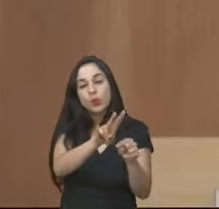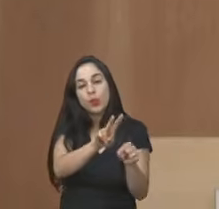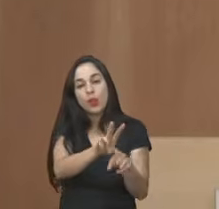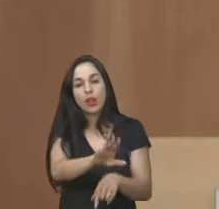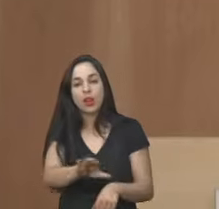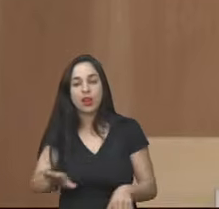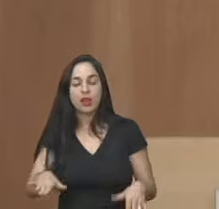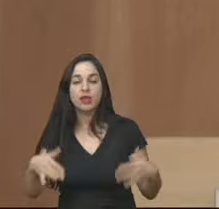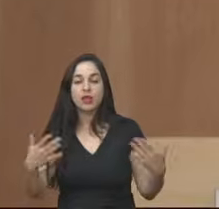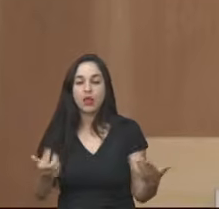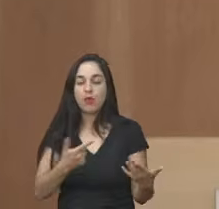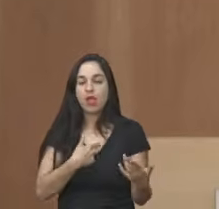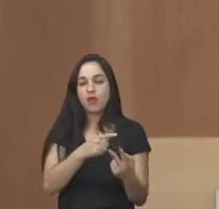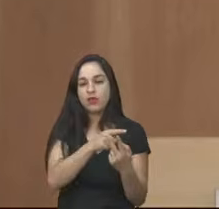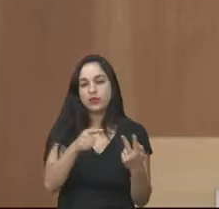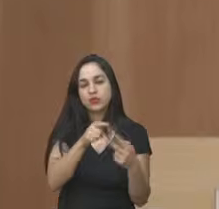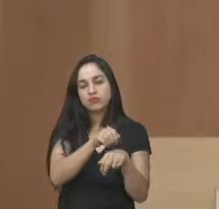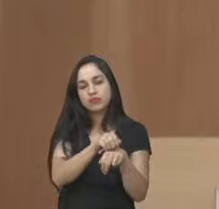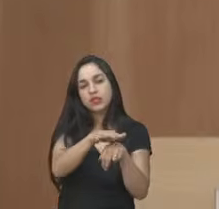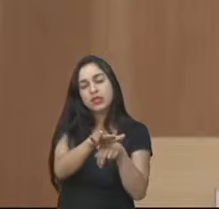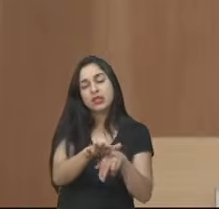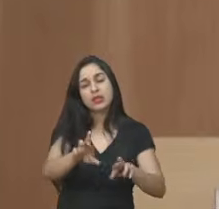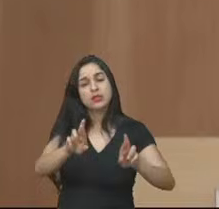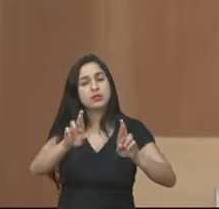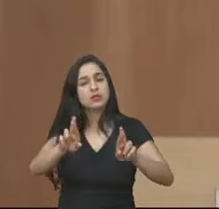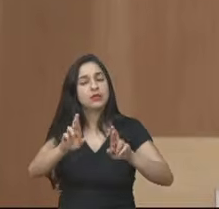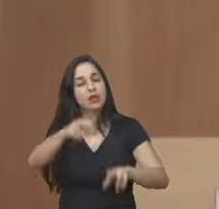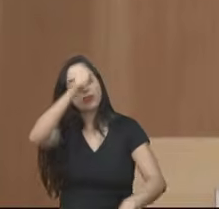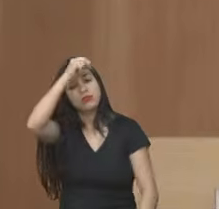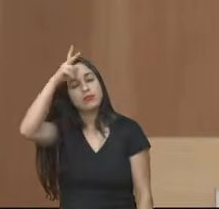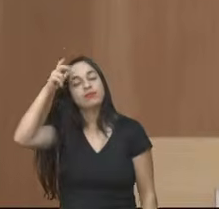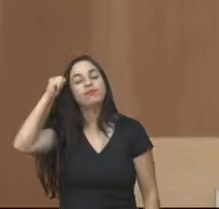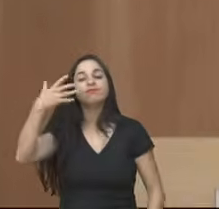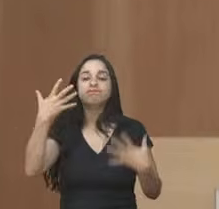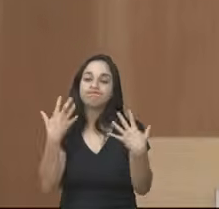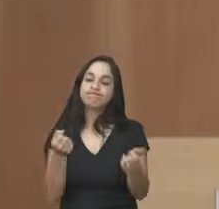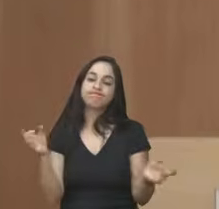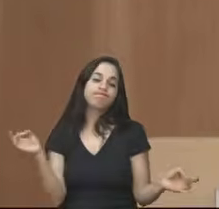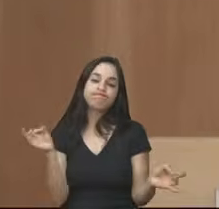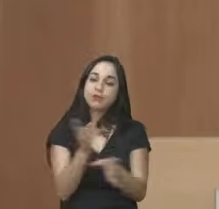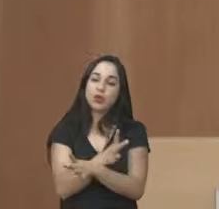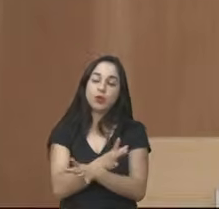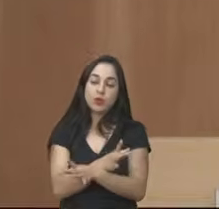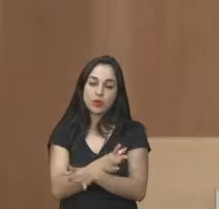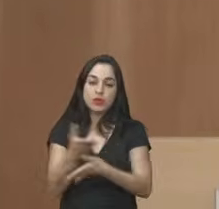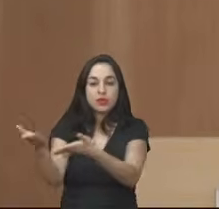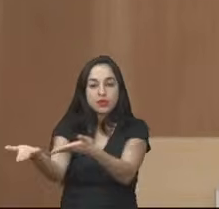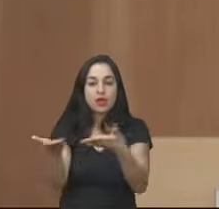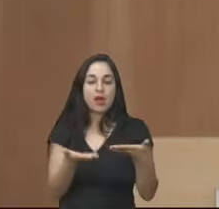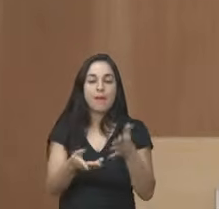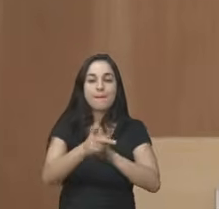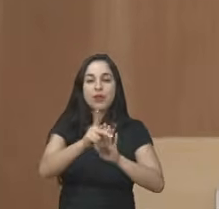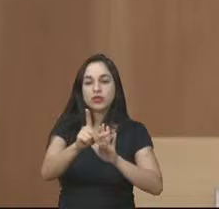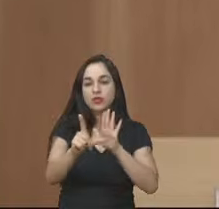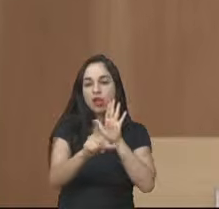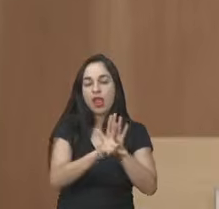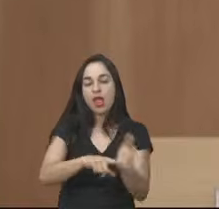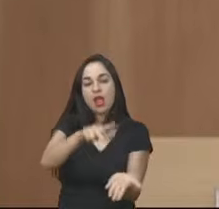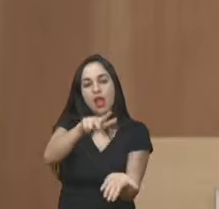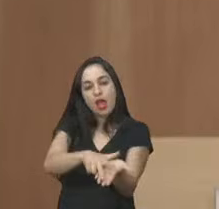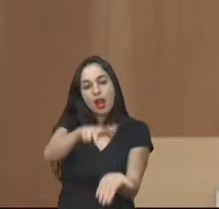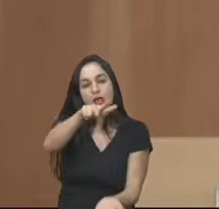Fiz essas duas indicações, espero que o prefeito atenda a elas prontamente, mande aqui para a Câmara o projeto de lei que